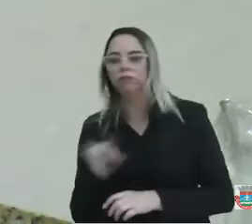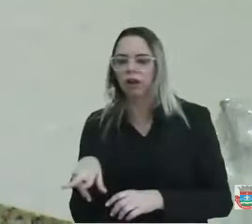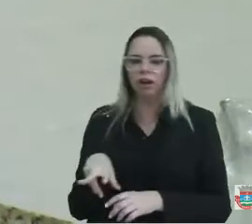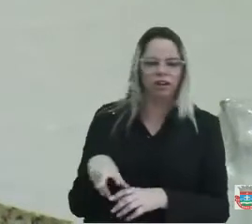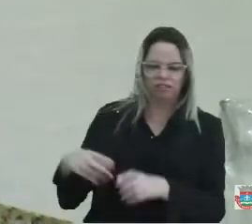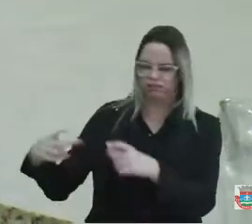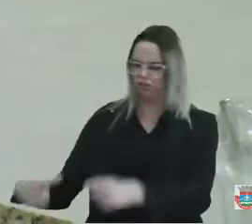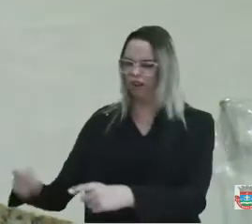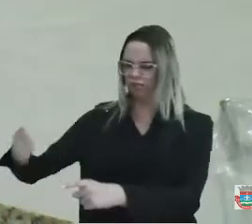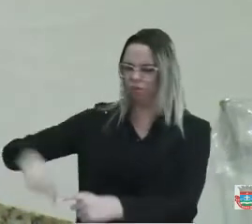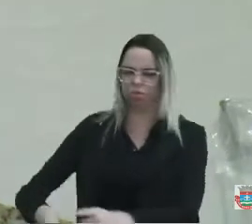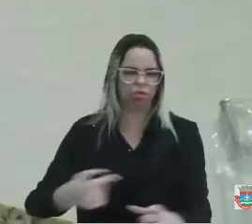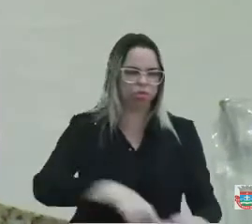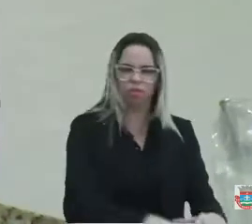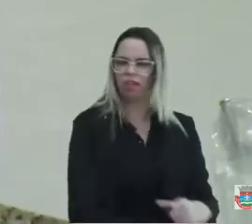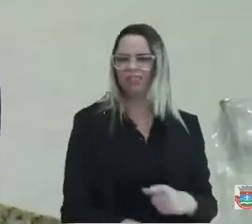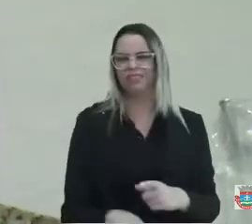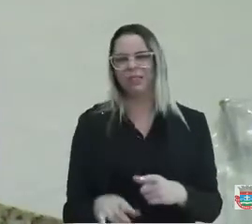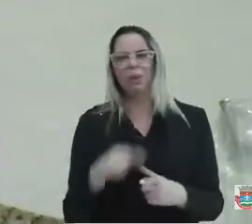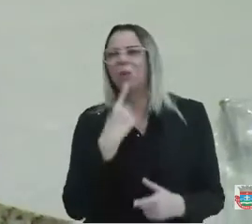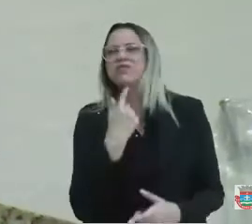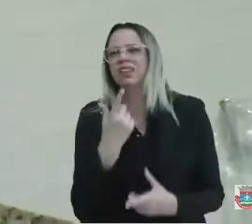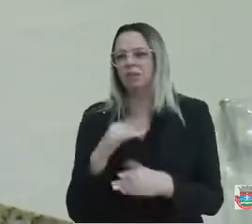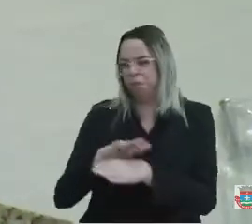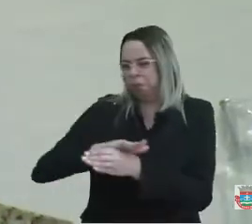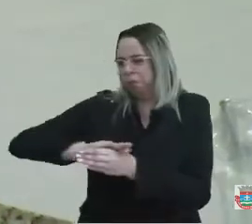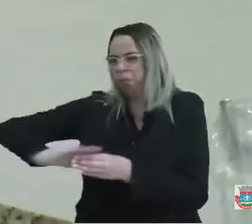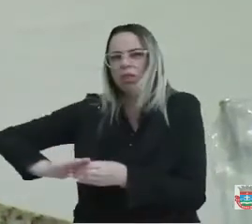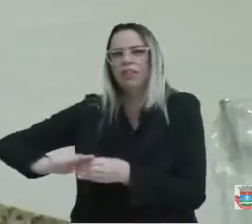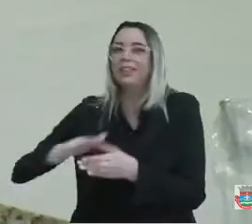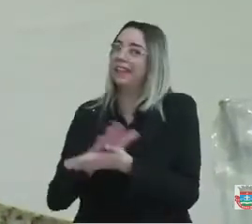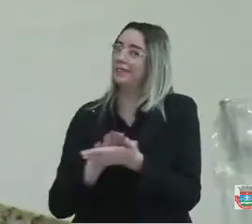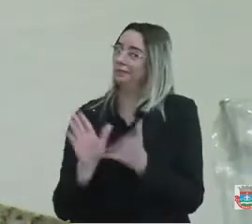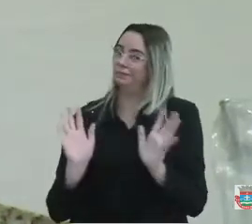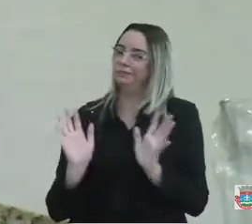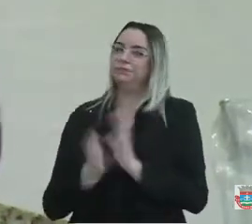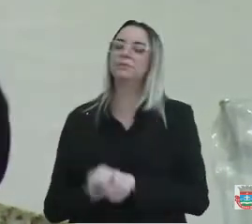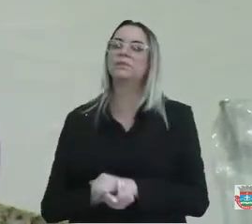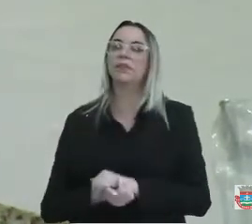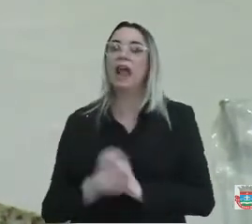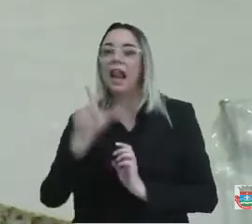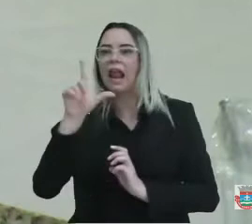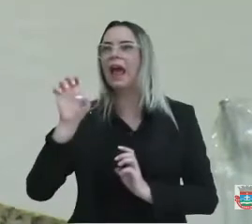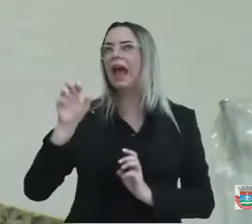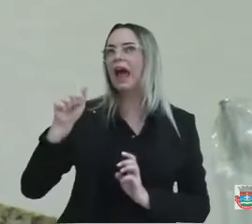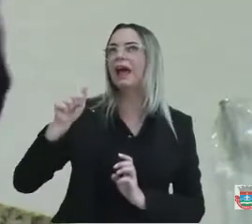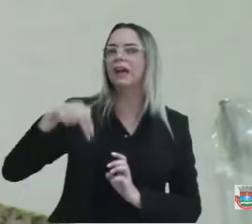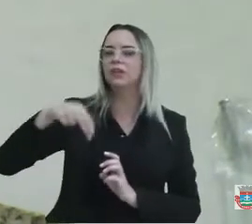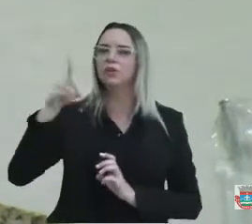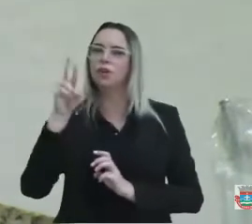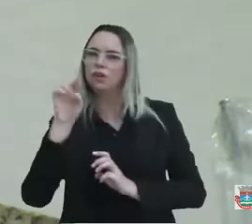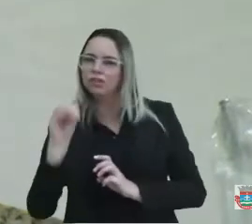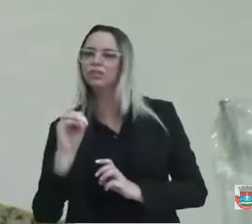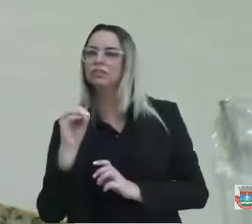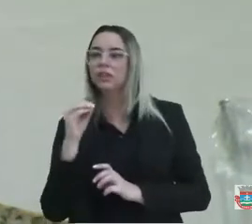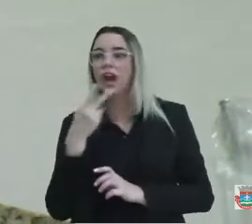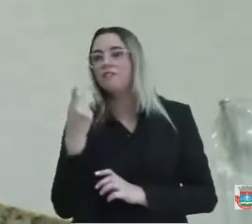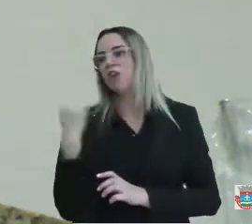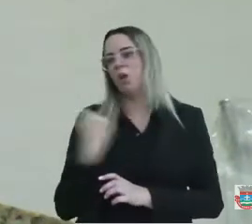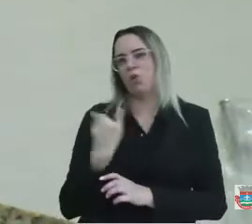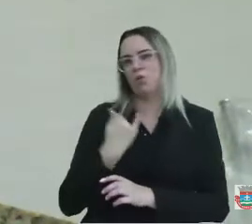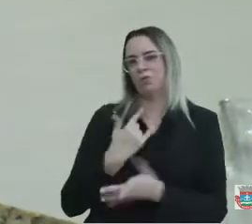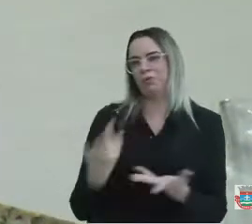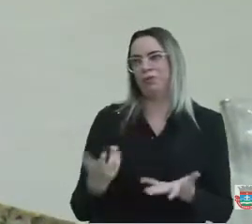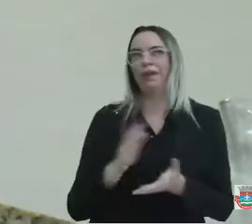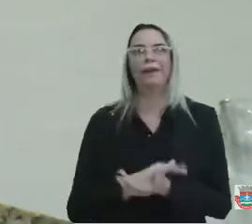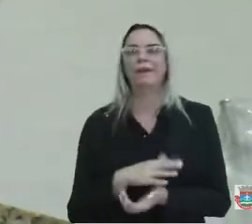conseguiu tapar. Tive lá no domingo com nosso amigo Leandro, lá do Basílio. Se você vê, parece que não passou a máquina. Colega